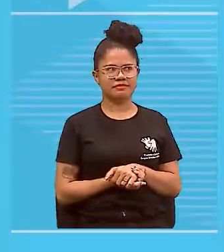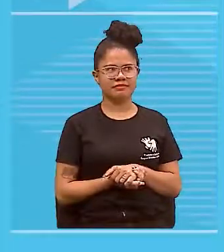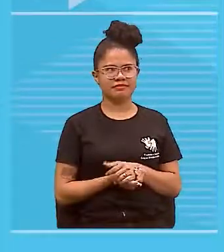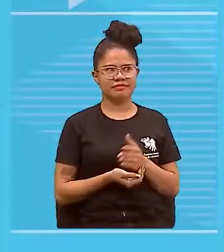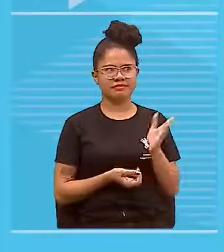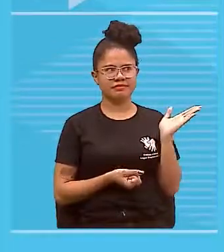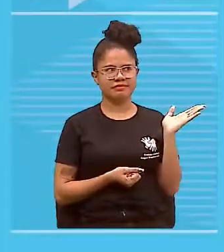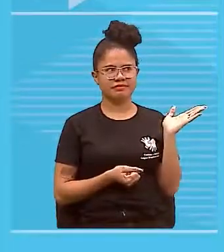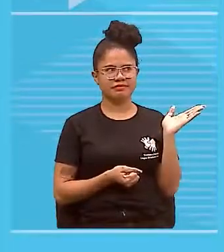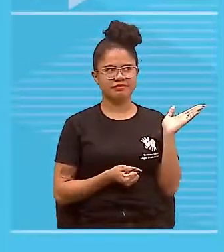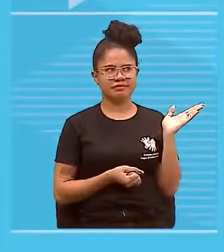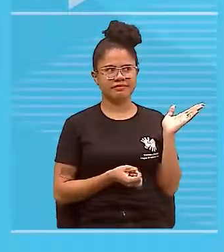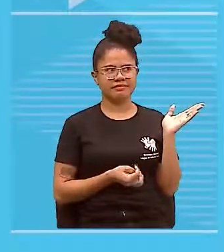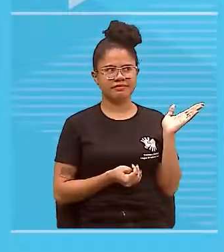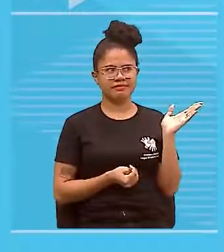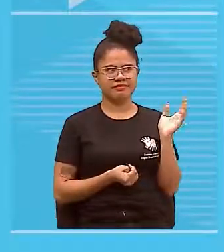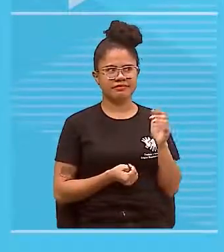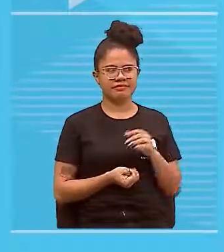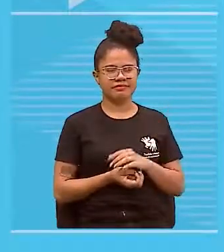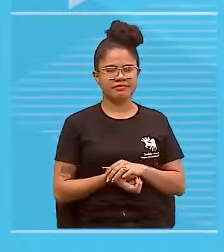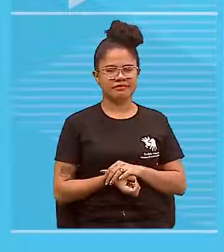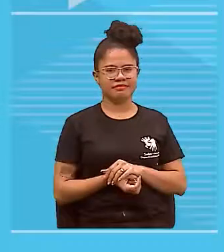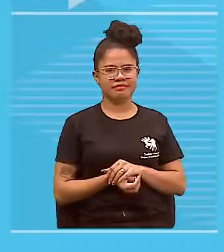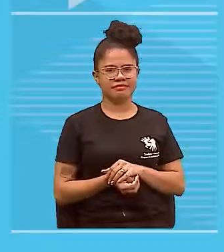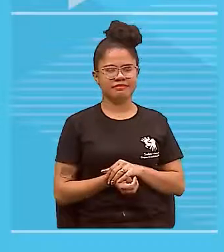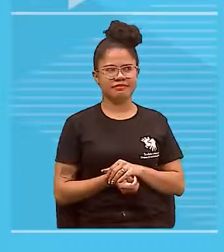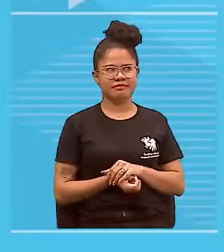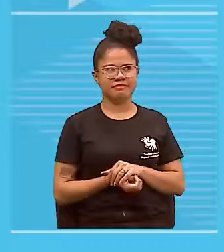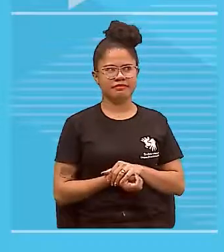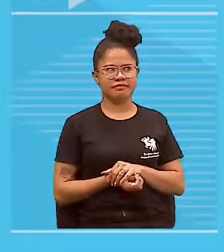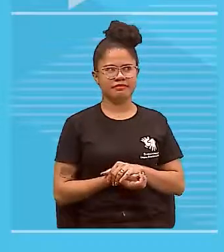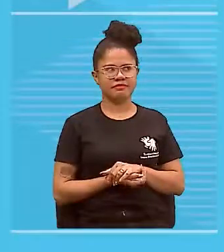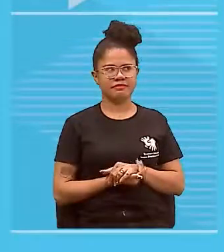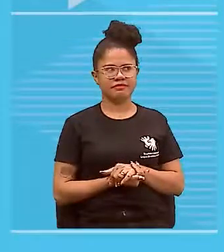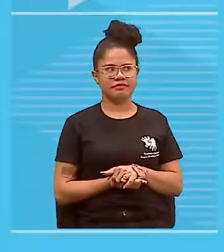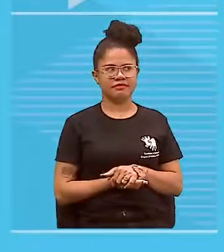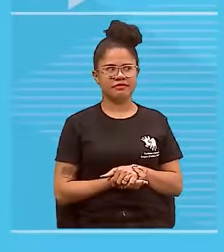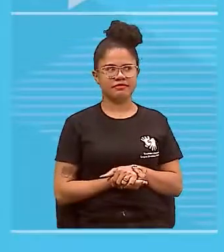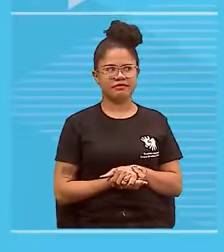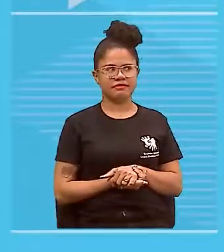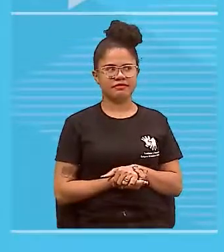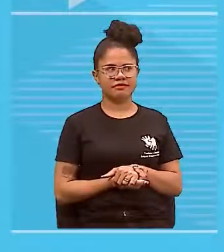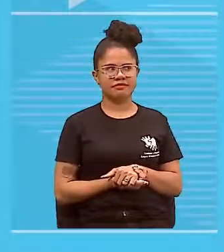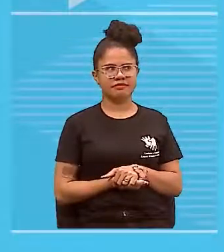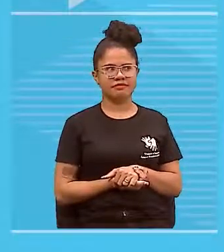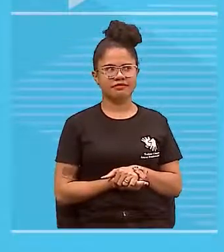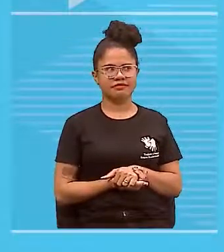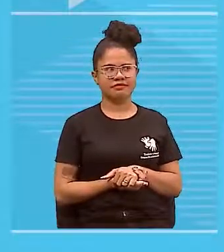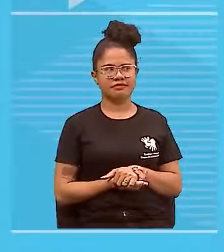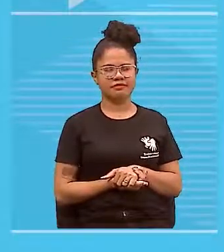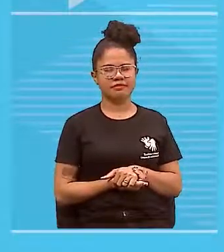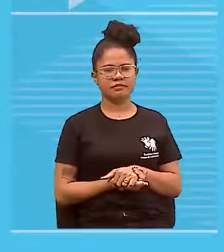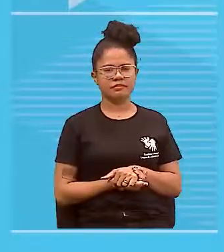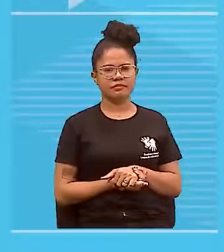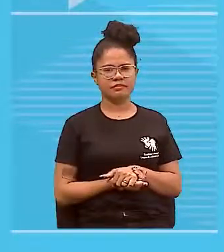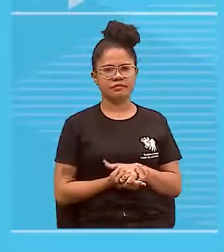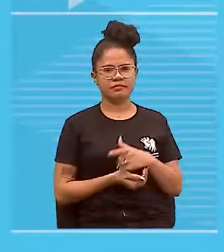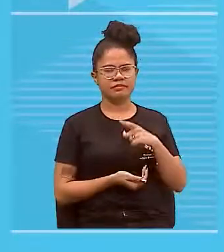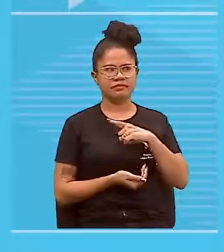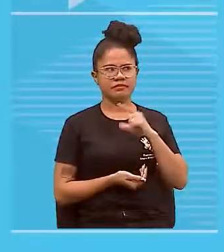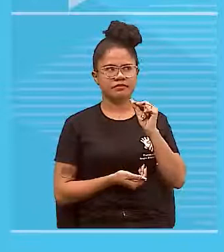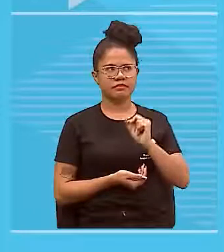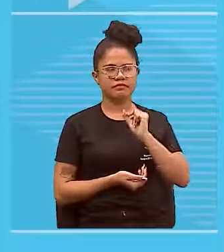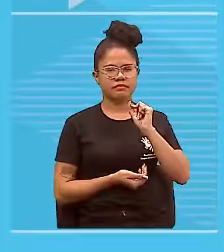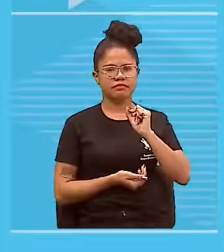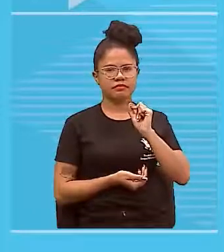vai passando o relógio né a aqui com a presença